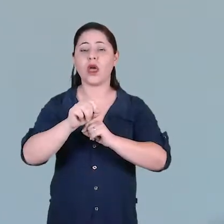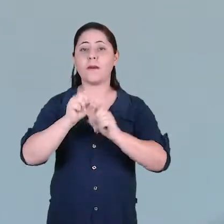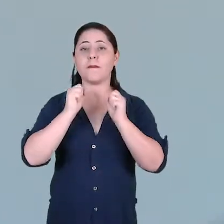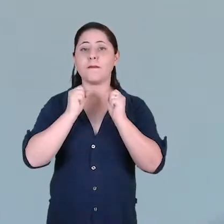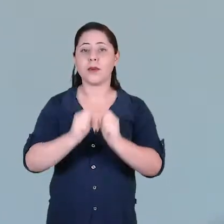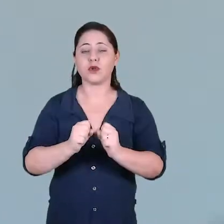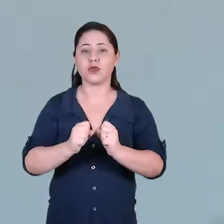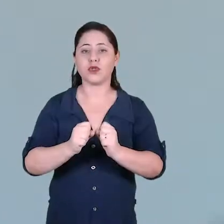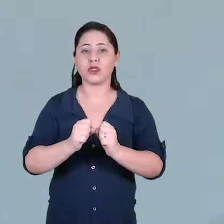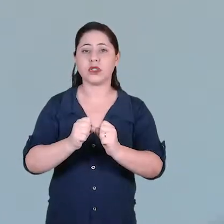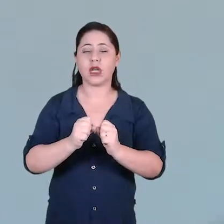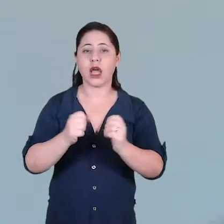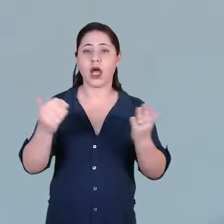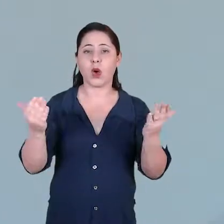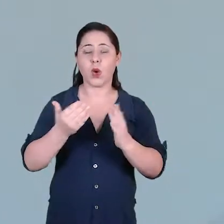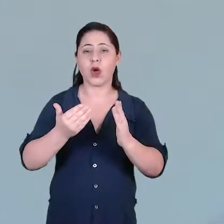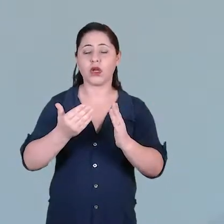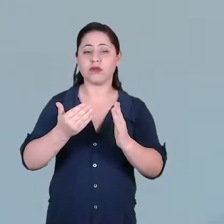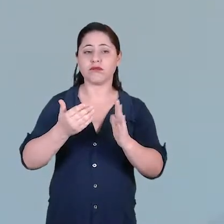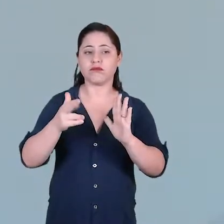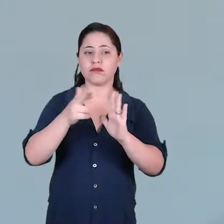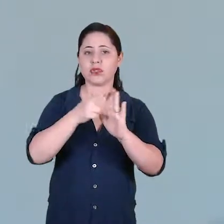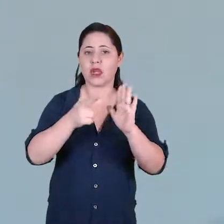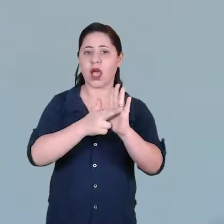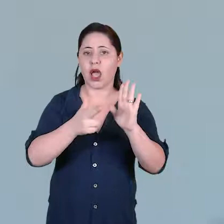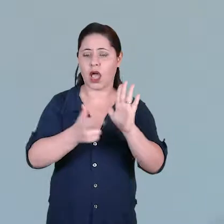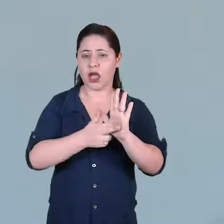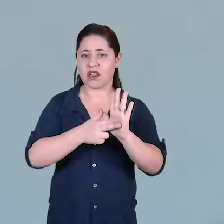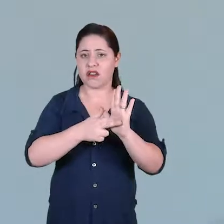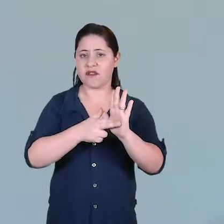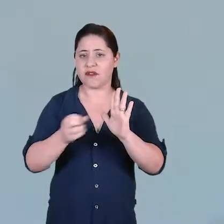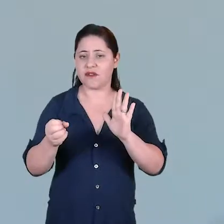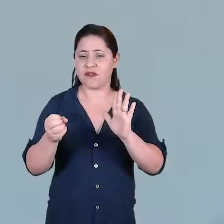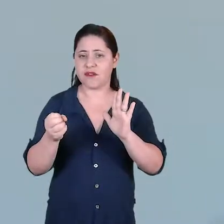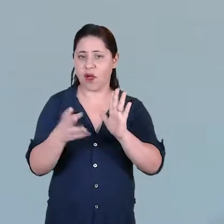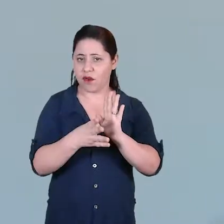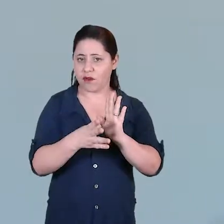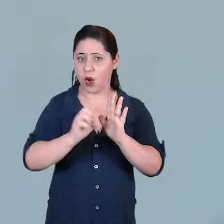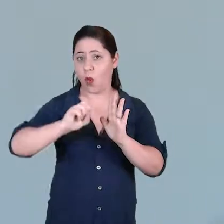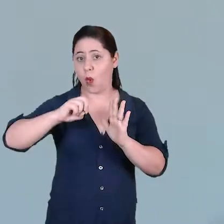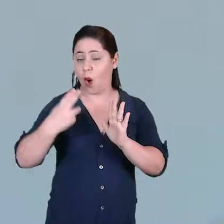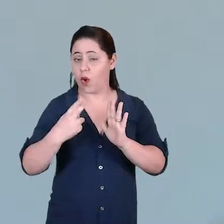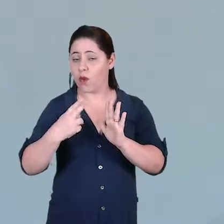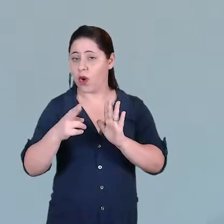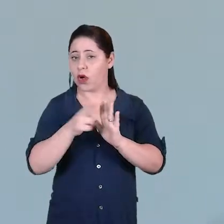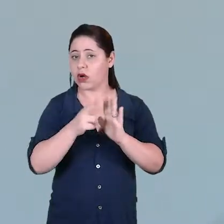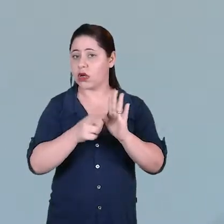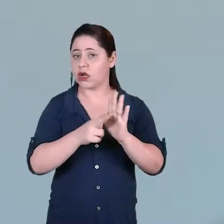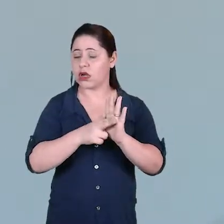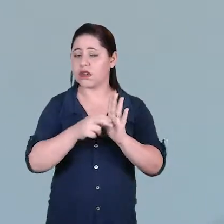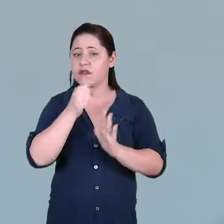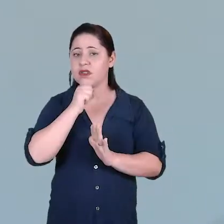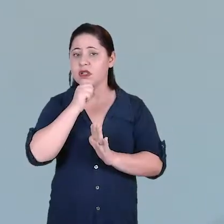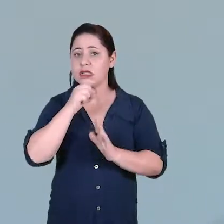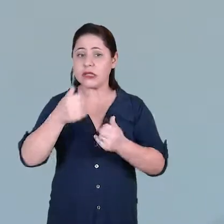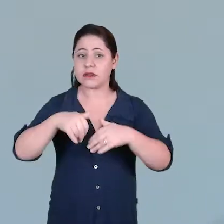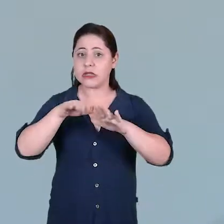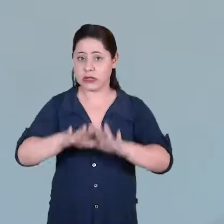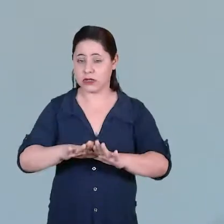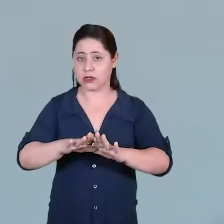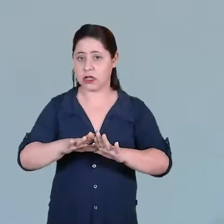manterem no atual regime, aqueles que optarem, eles pagariam um pedágio de 30%. Então, a gente